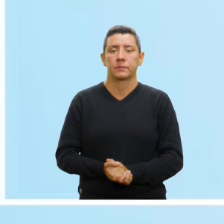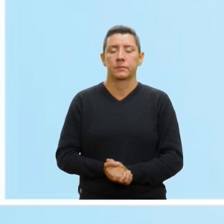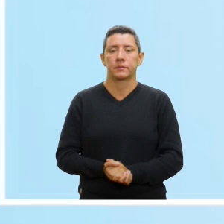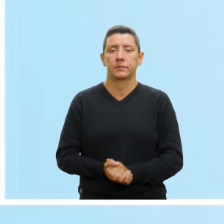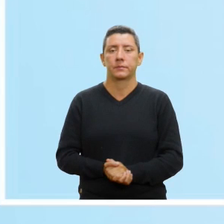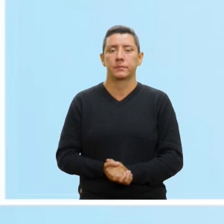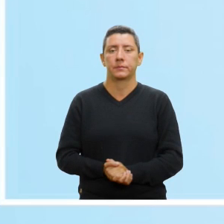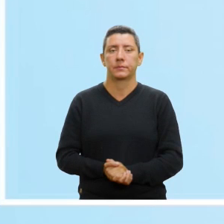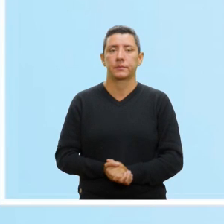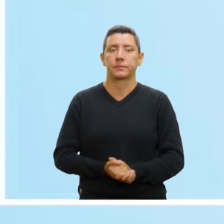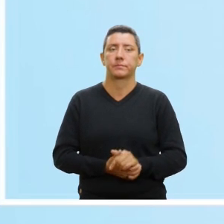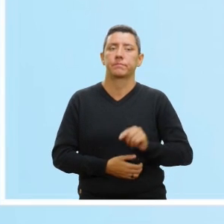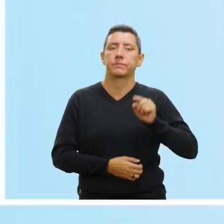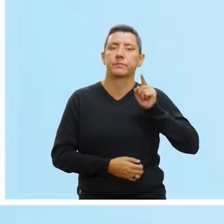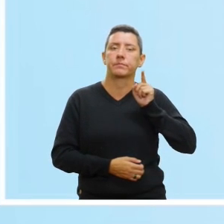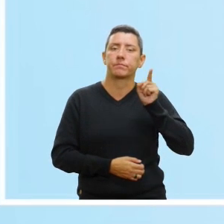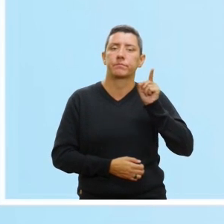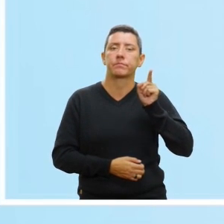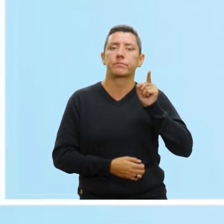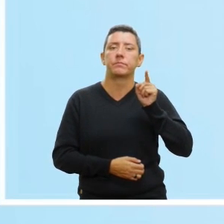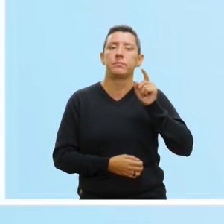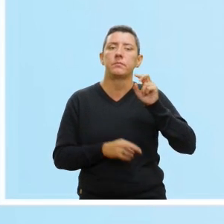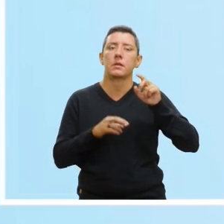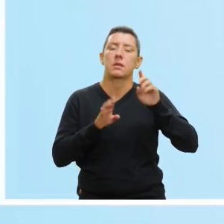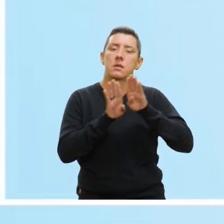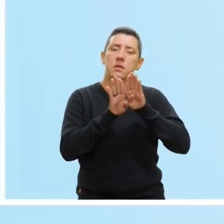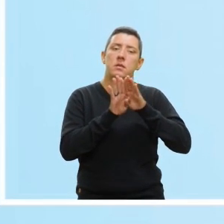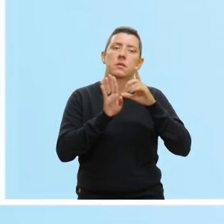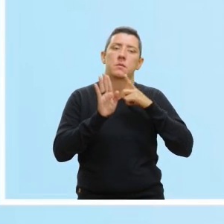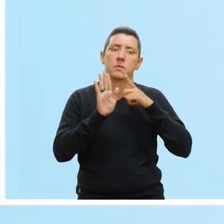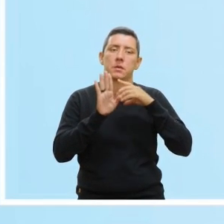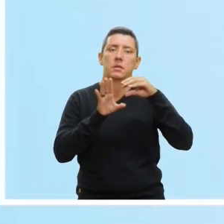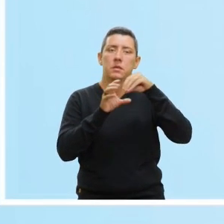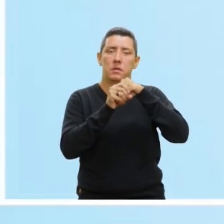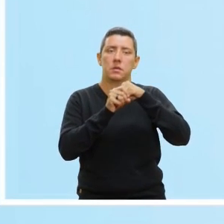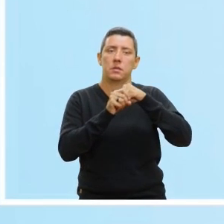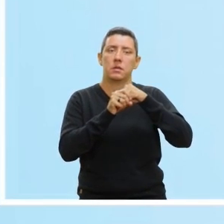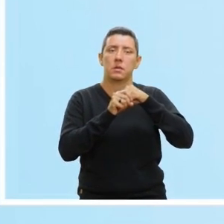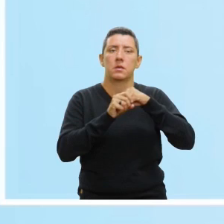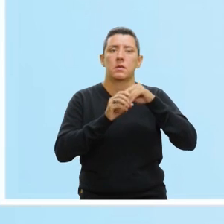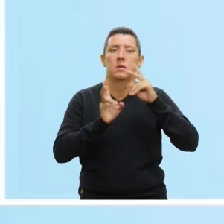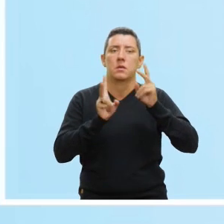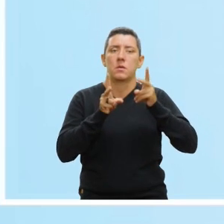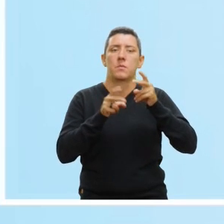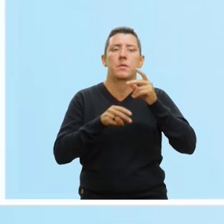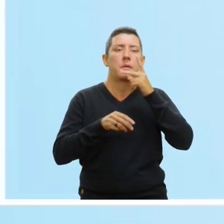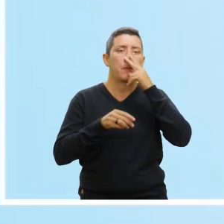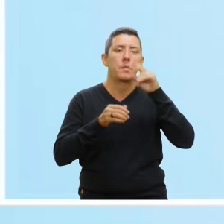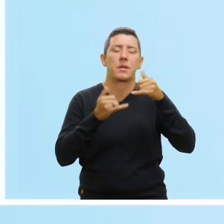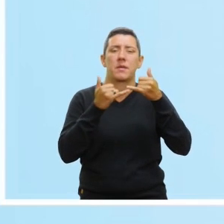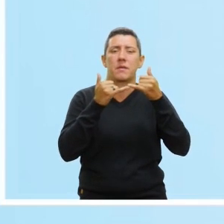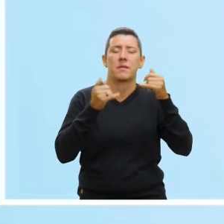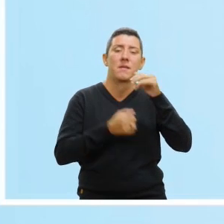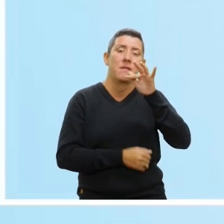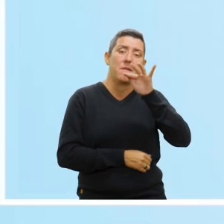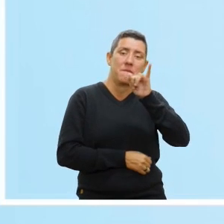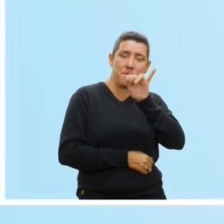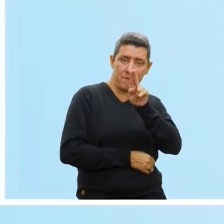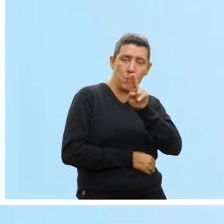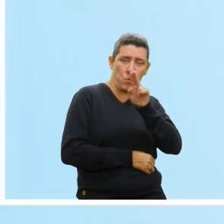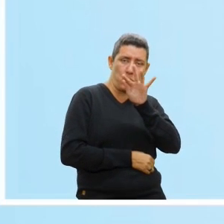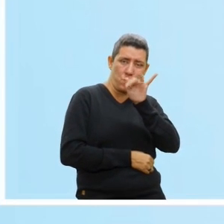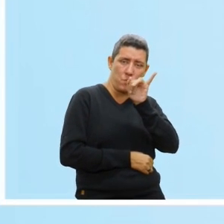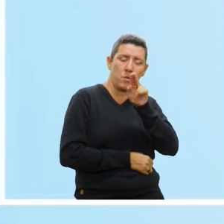Aqui um outro ponto que faz parte de um componente DWDM, aqui a gente chama de fio, ela é uma outra